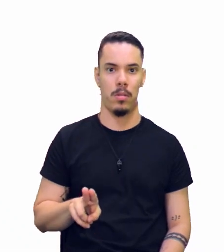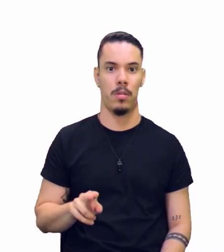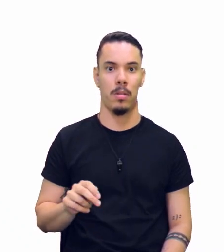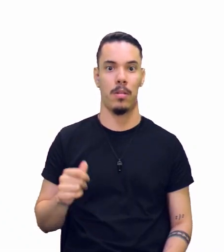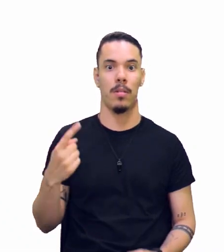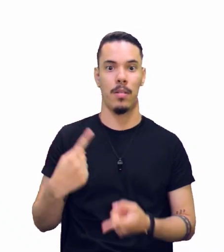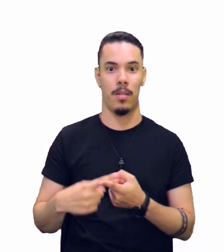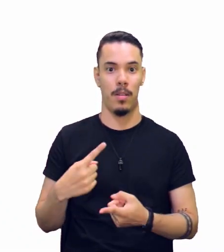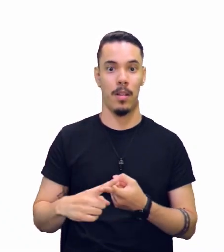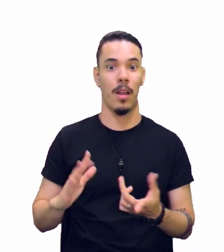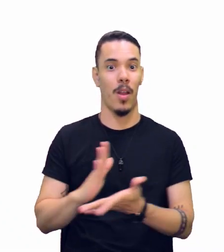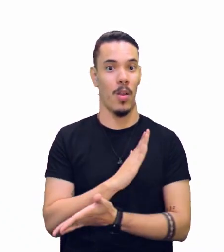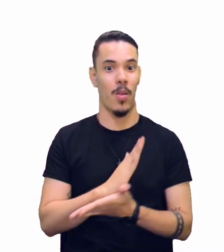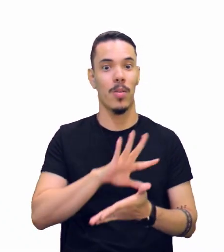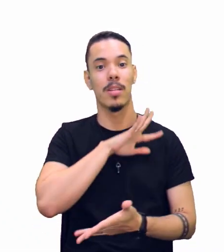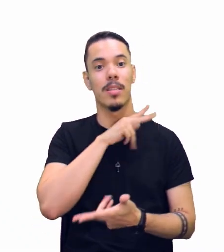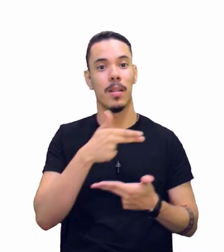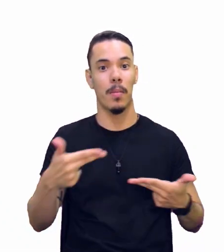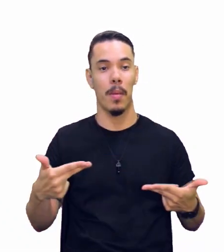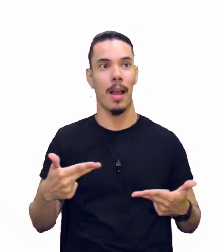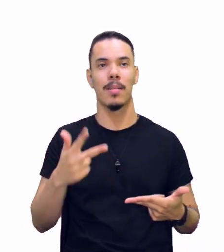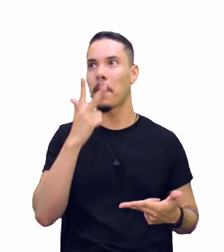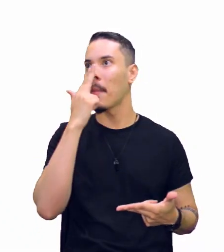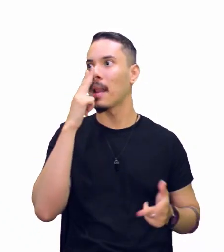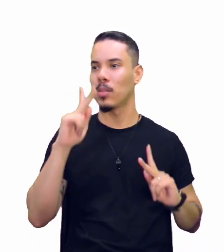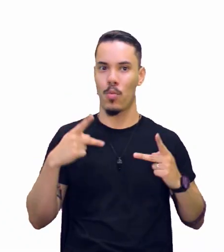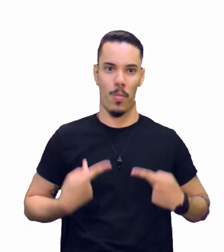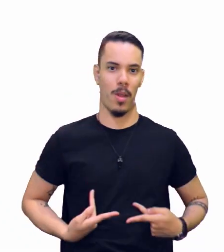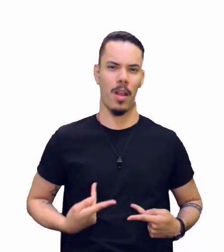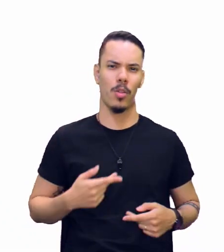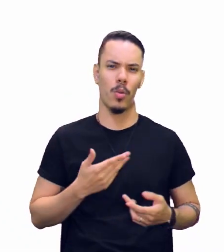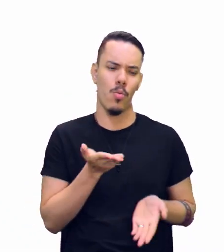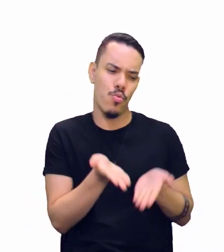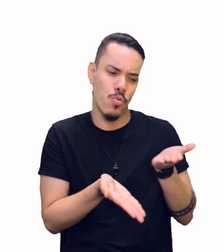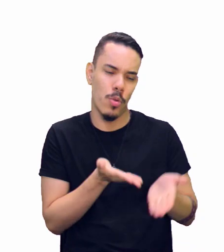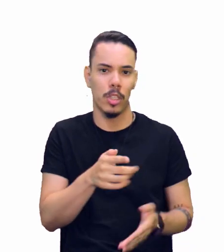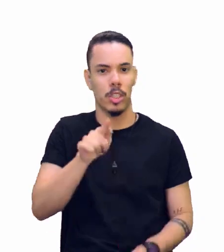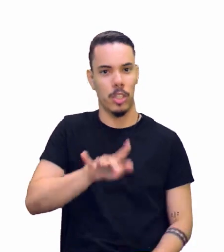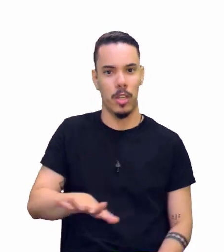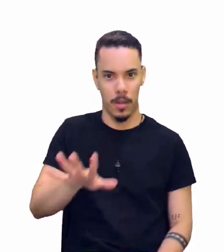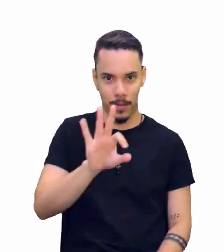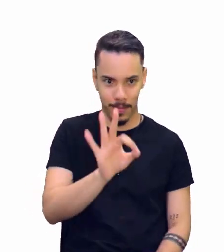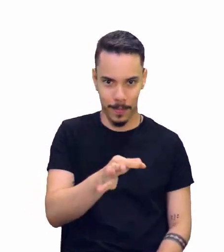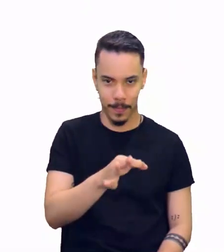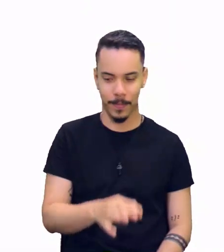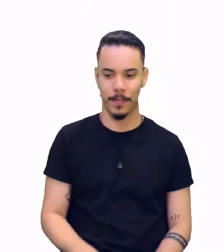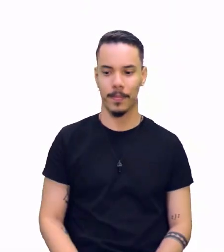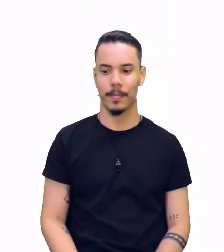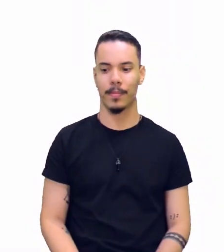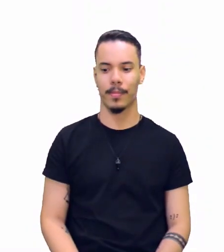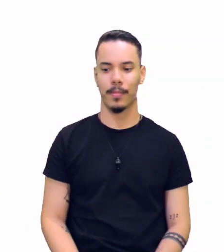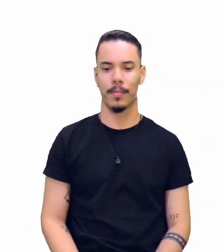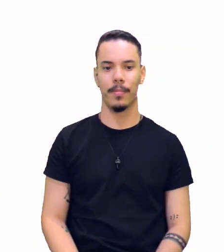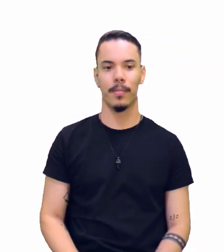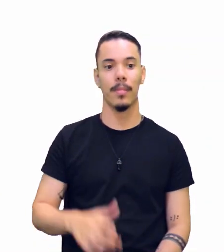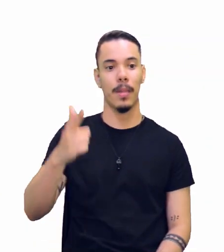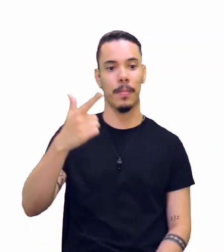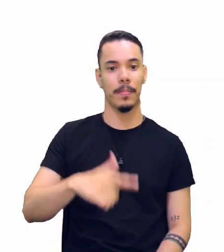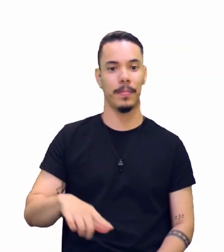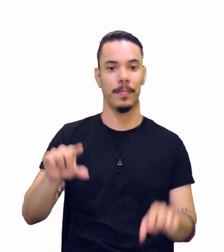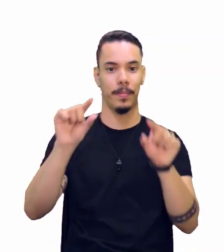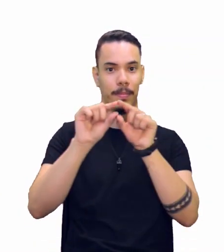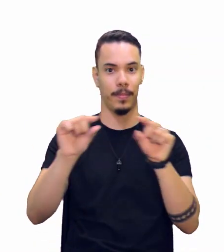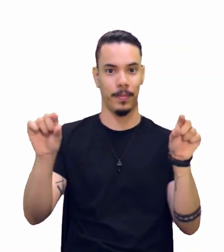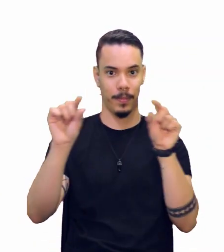ser humano, né? Vamos falar a verdade. Os animais de estimação, animais de forma geral. Então, olha só, temos mais frases